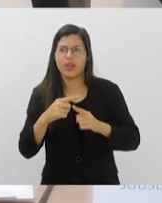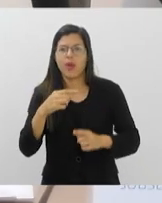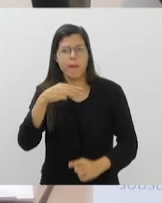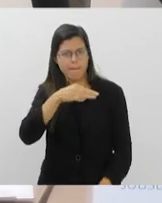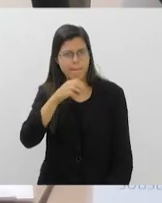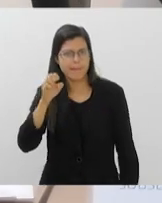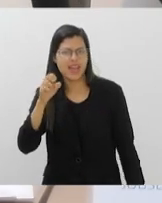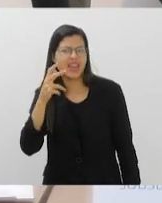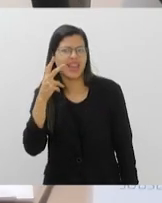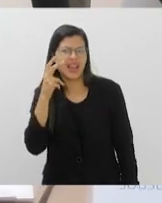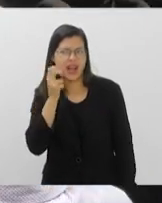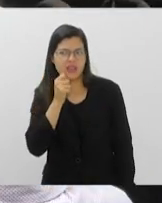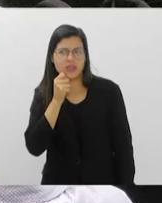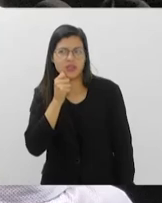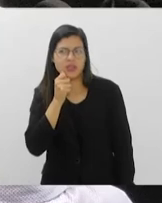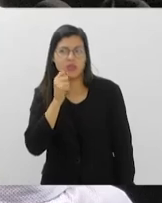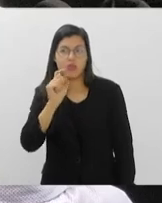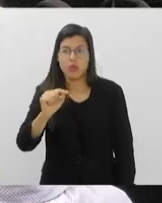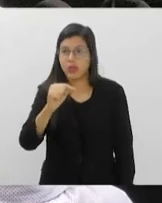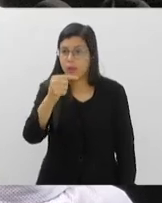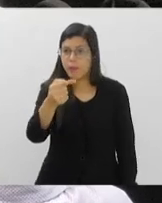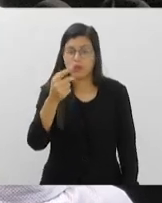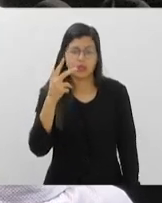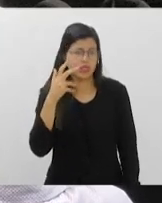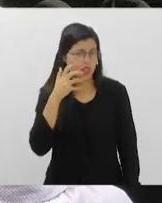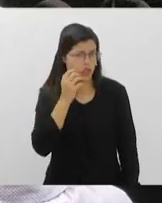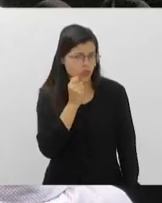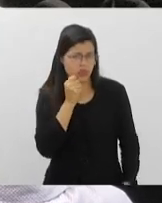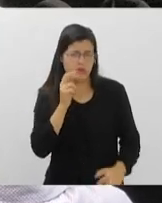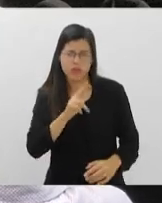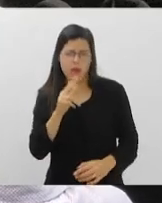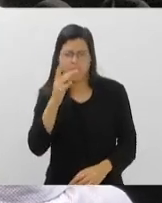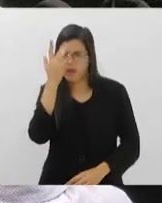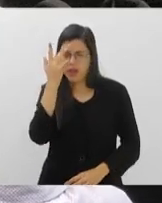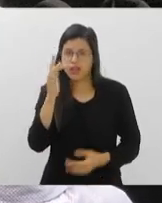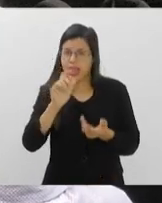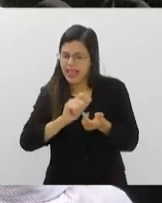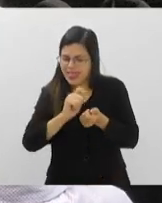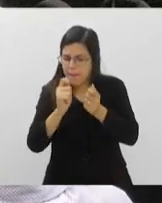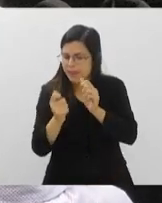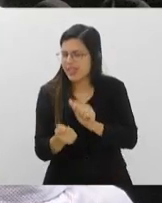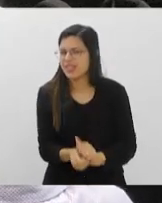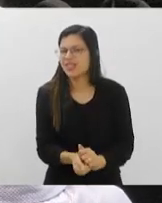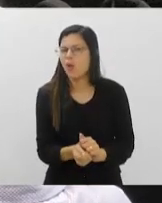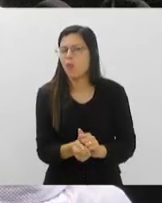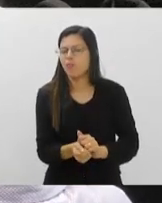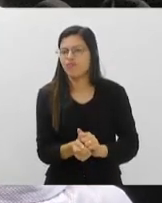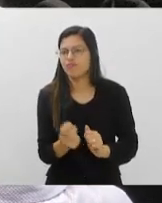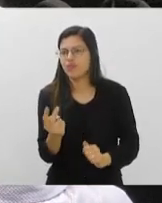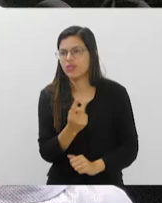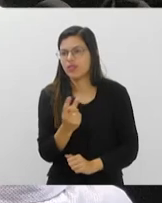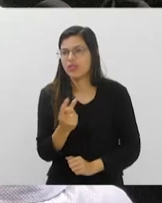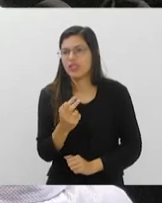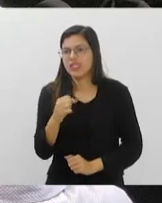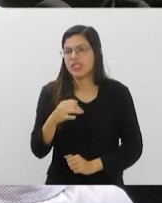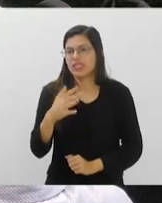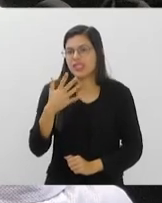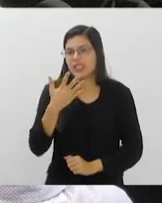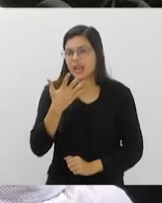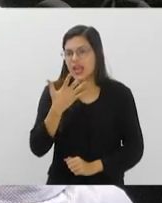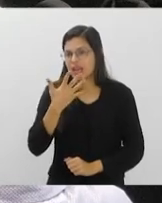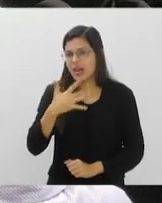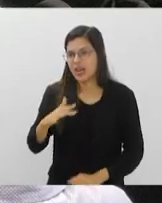adoção o pós-adoção também não é fácil é adaptação de ambos Ainda mais quando a criança já vem com a idade e